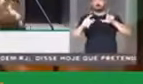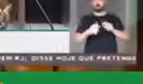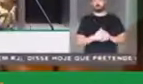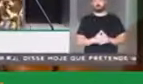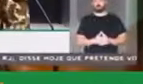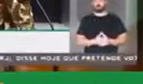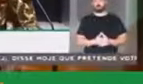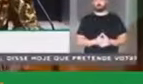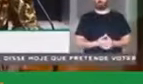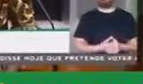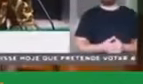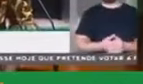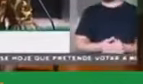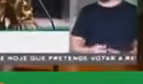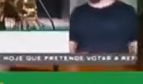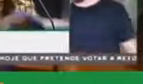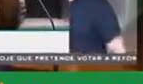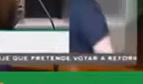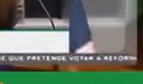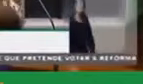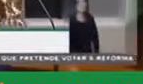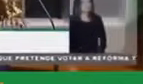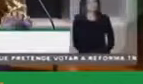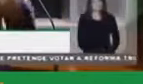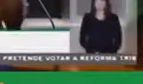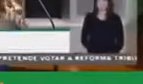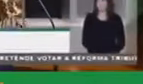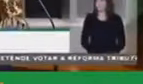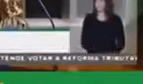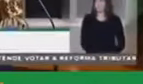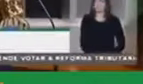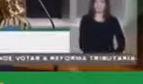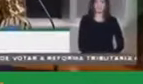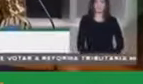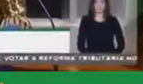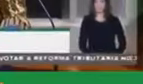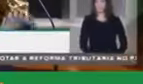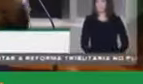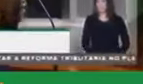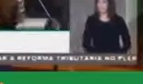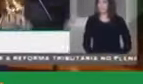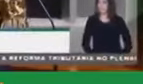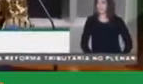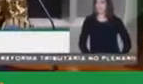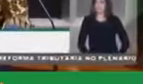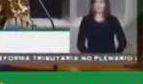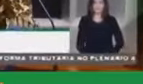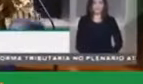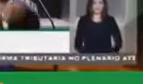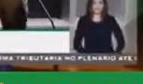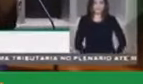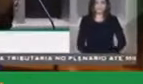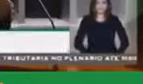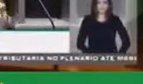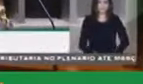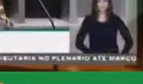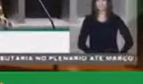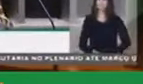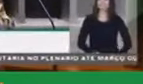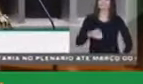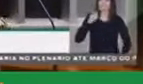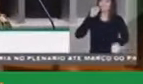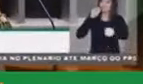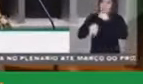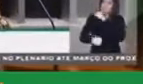feita por nós. Foi uma charge feita mediante os